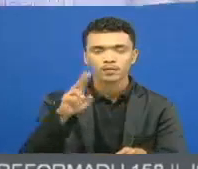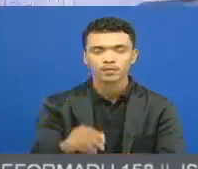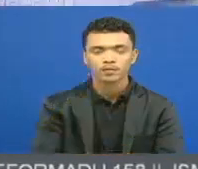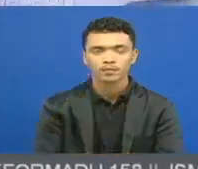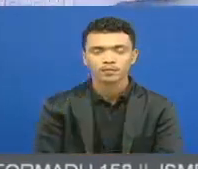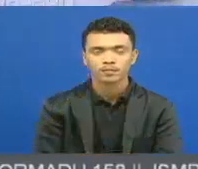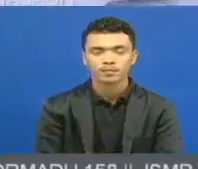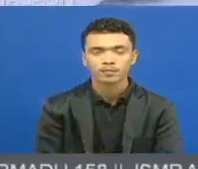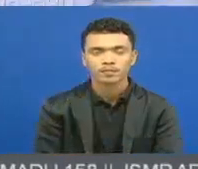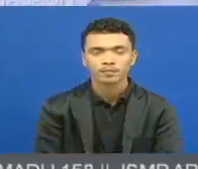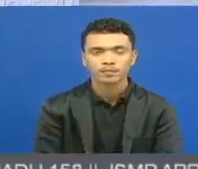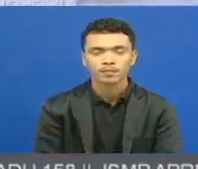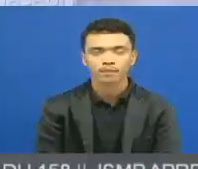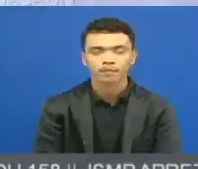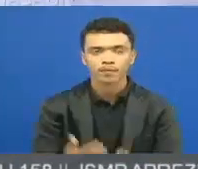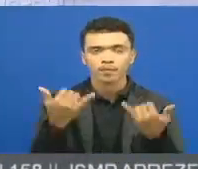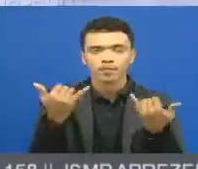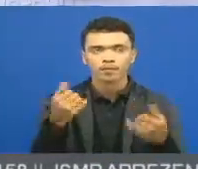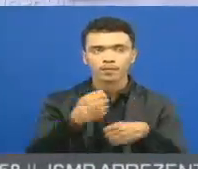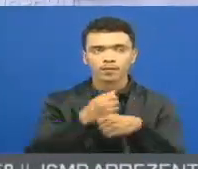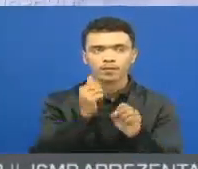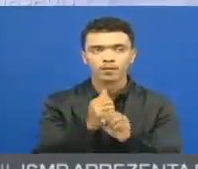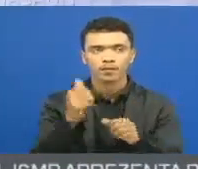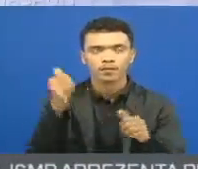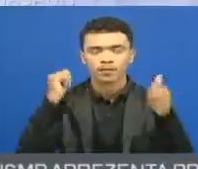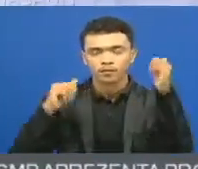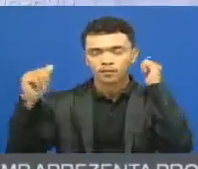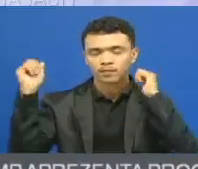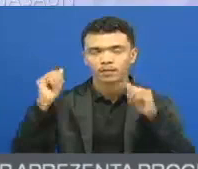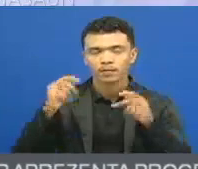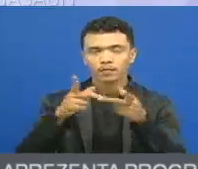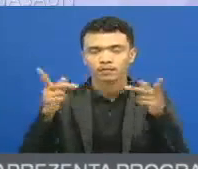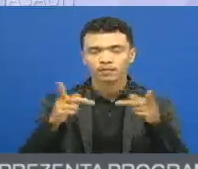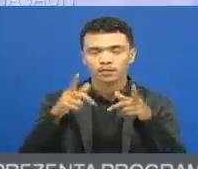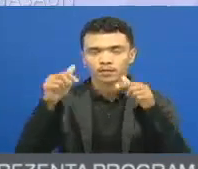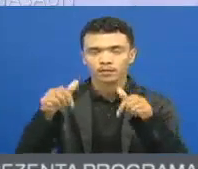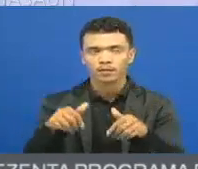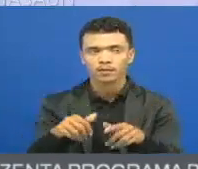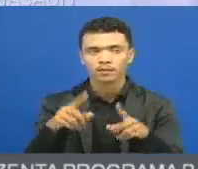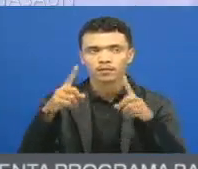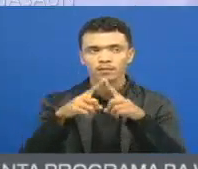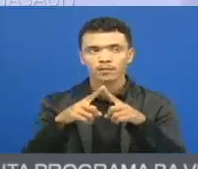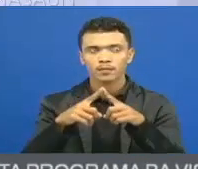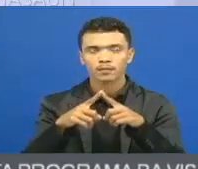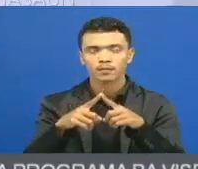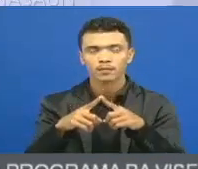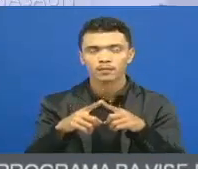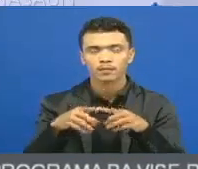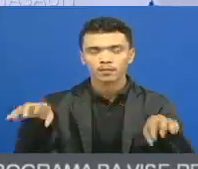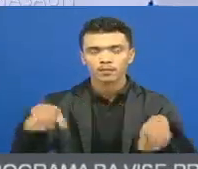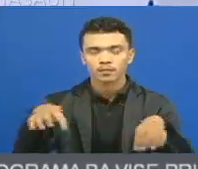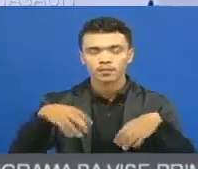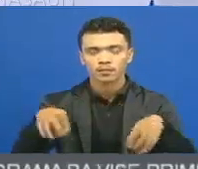De BTL, oem a halo na ite fatinda ne, halo sermone cultural ba atu obra na